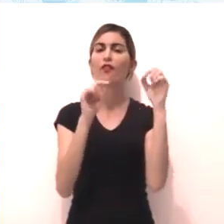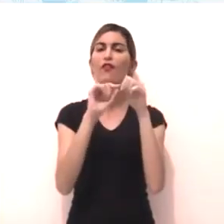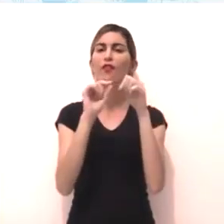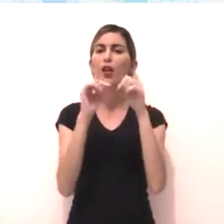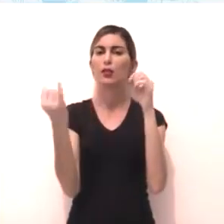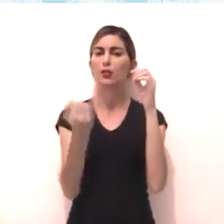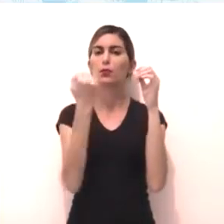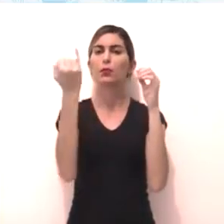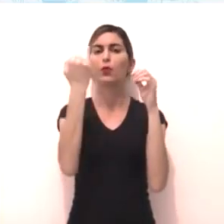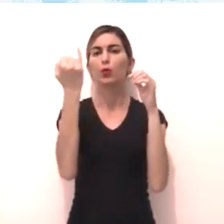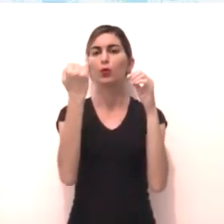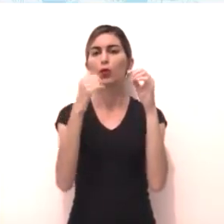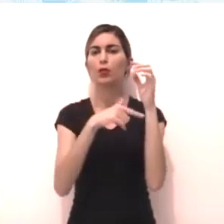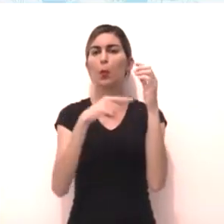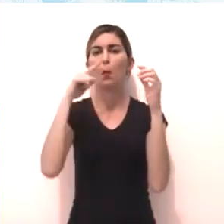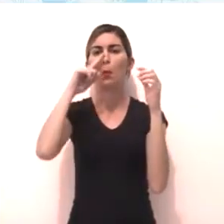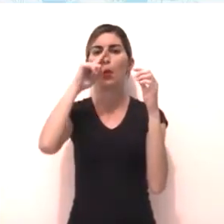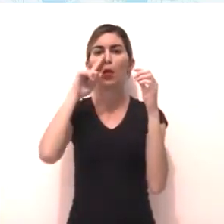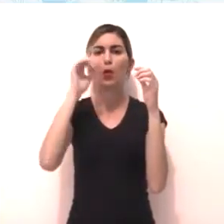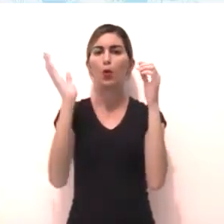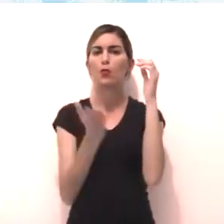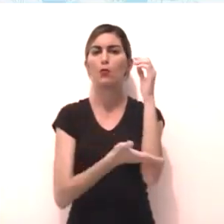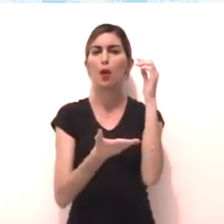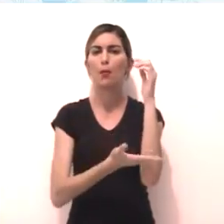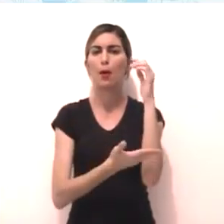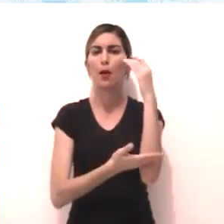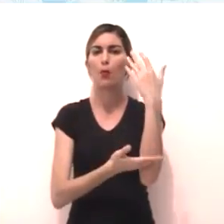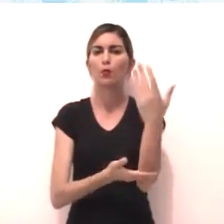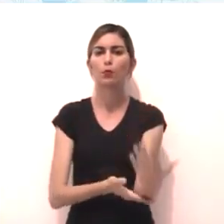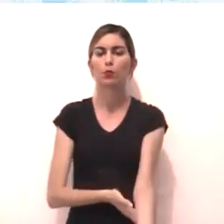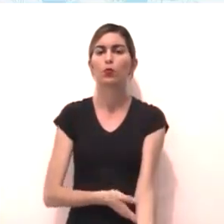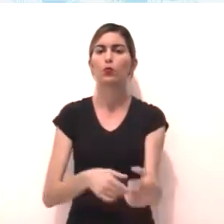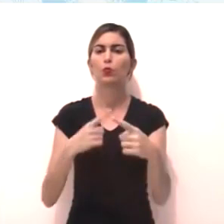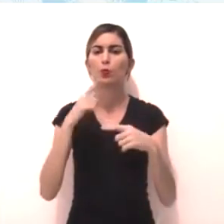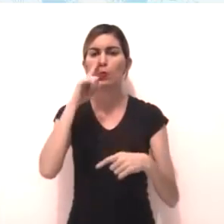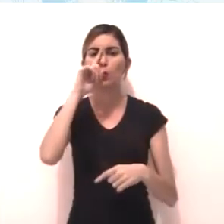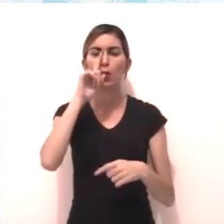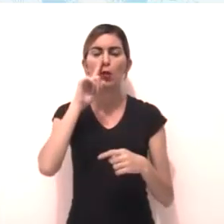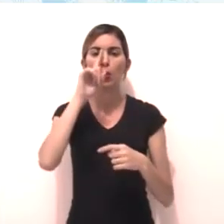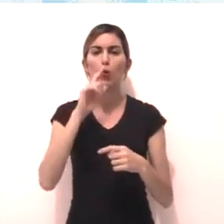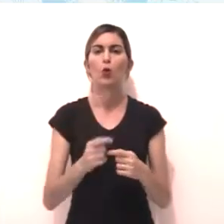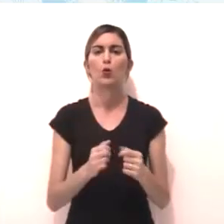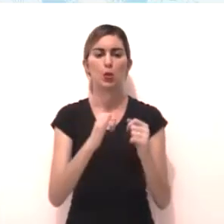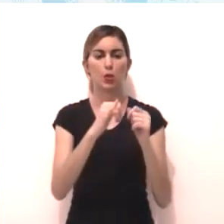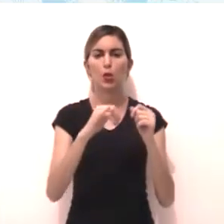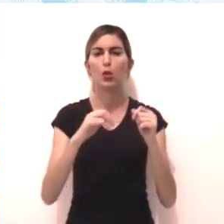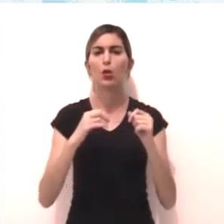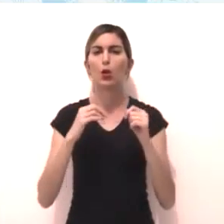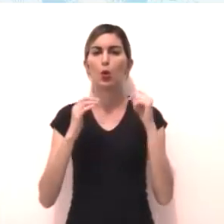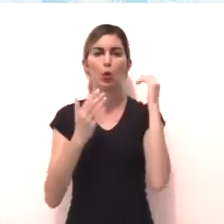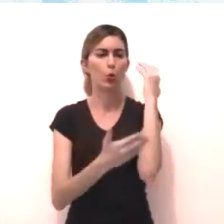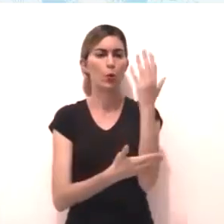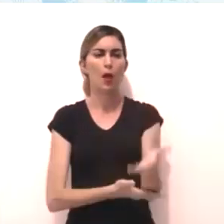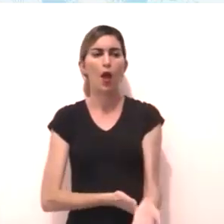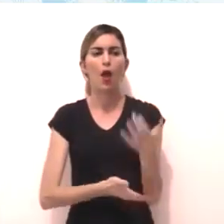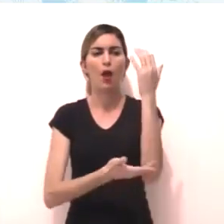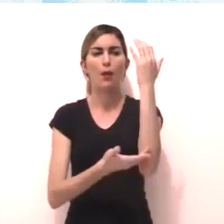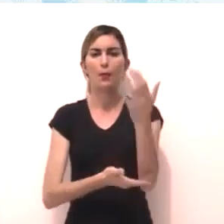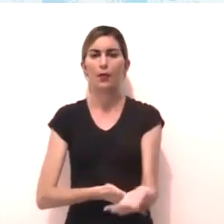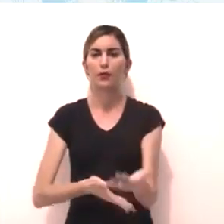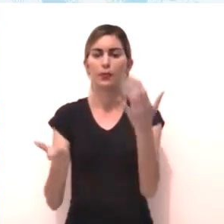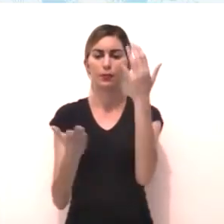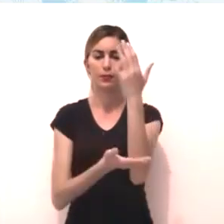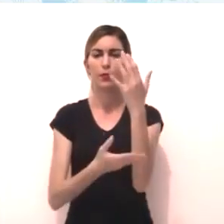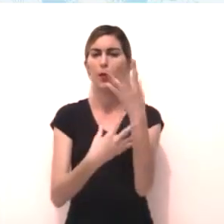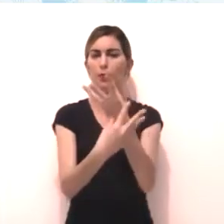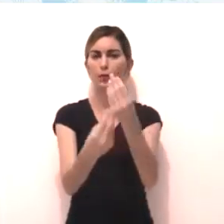tão importante e que é tão perigoso para a espécie humana e para todas as espécies do planeta, caso a gente corte tantas árvores